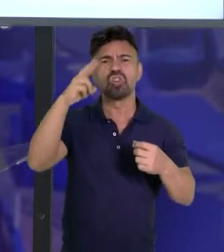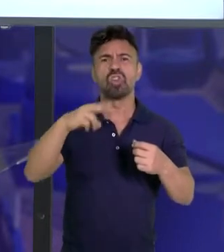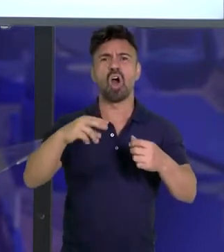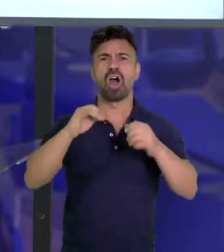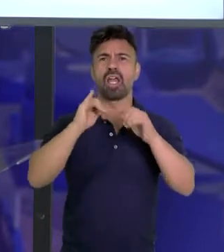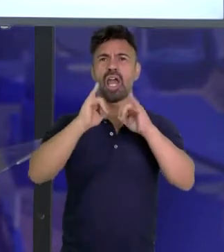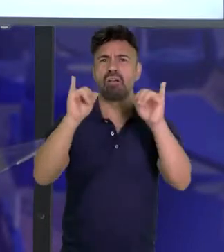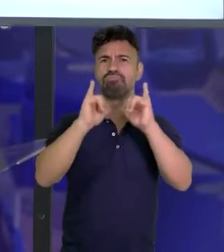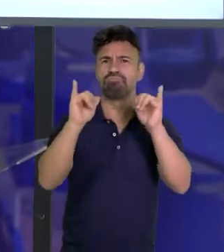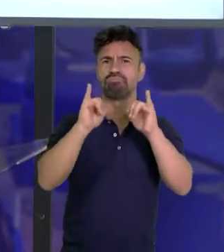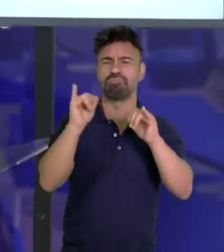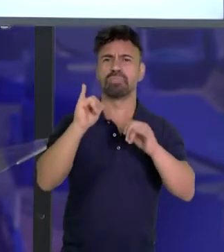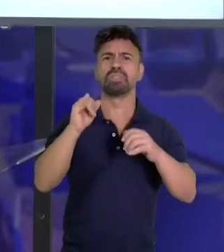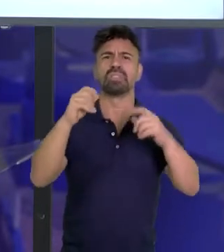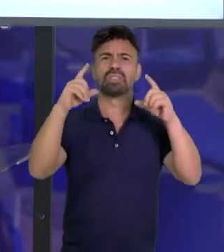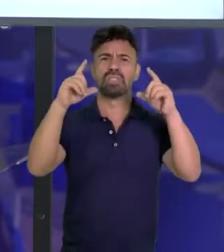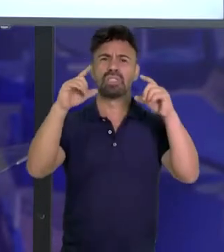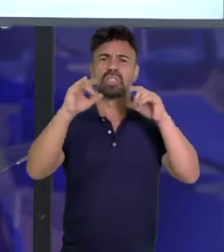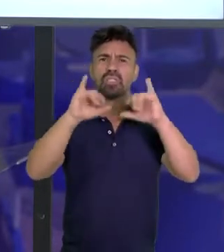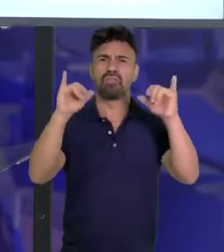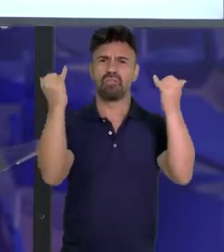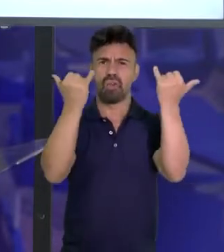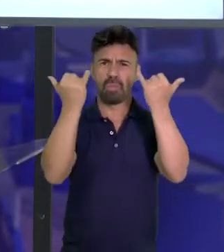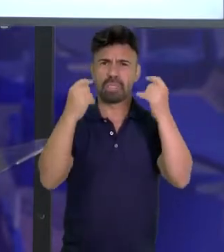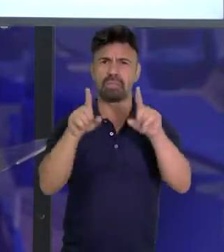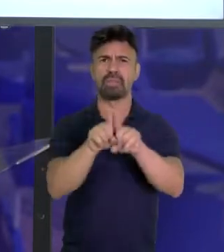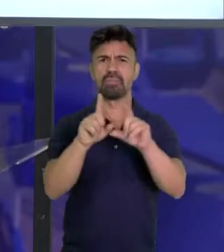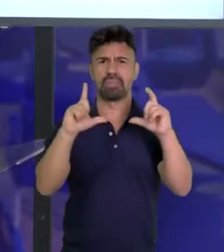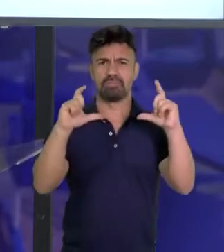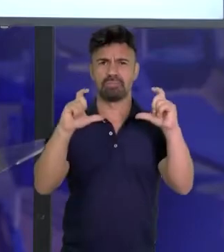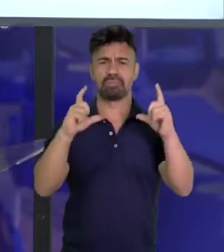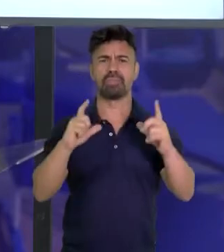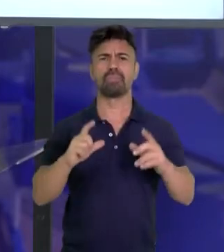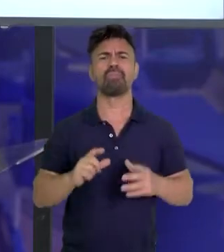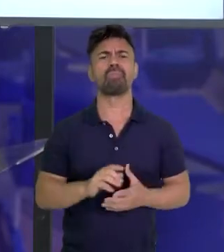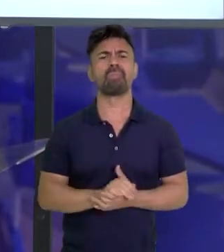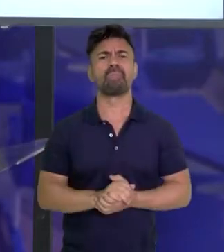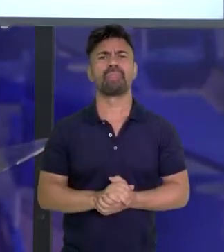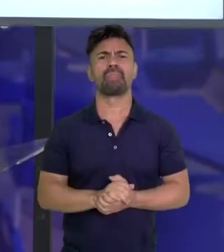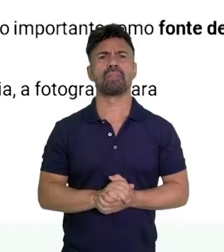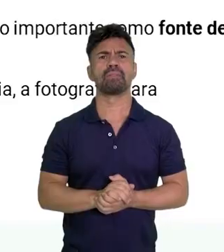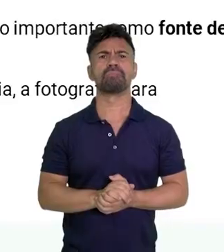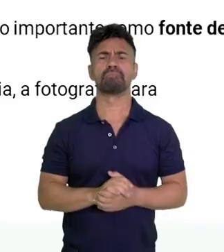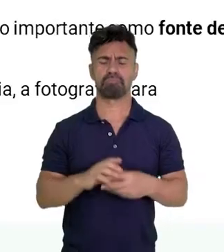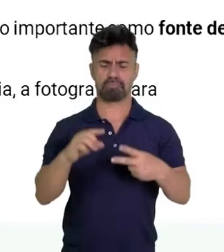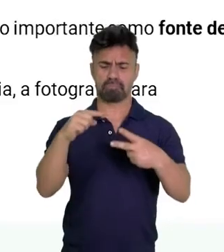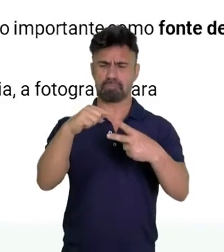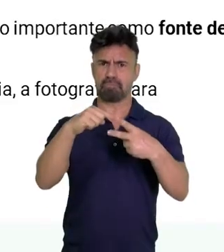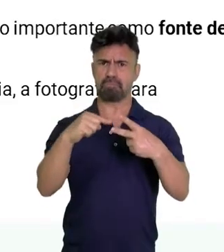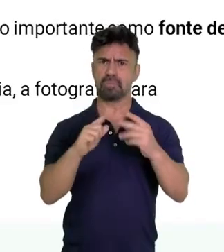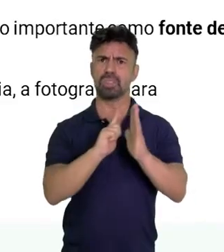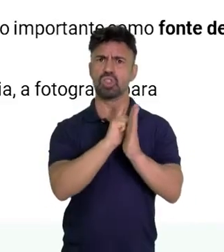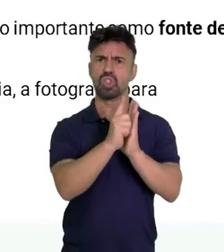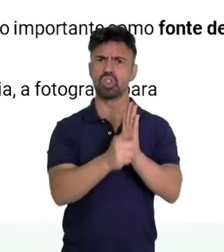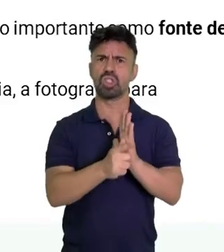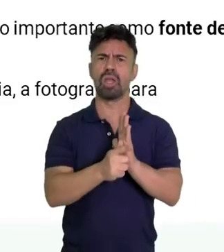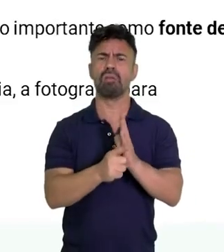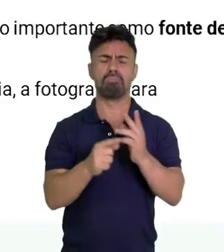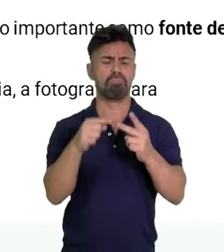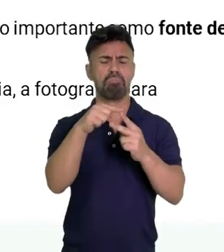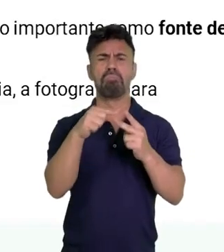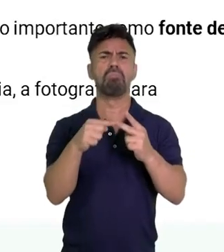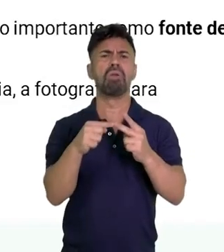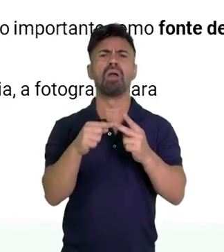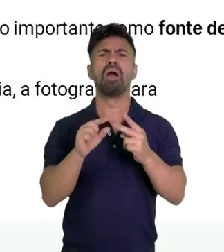histórias. Fotografias dão informações. E o que isso tem a ver com os dois gêneros que a gente vai estudar hoje?